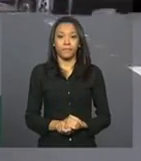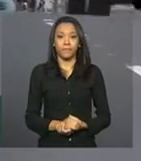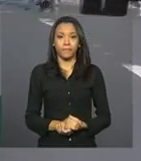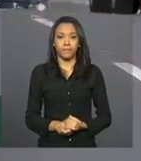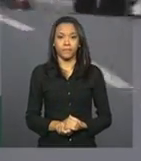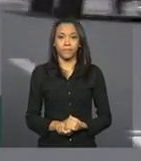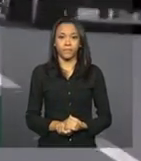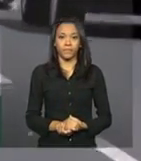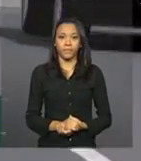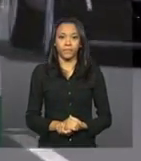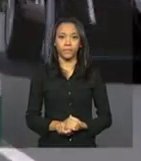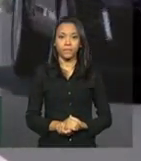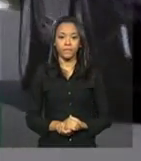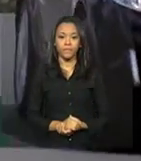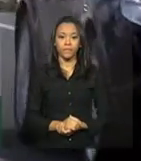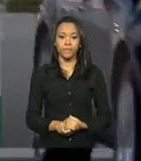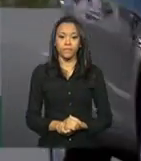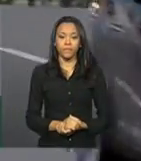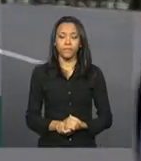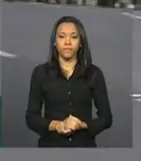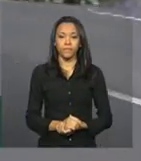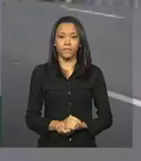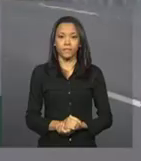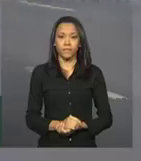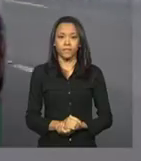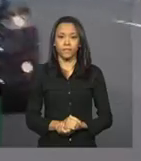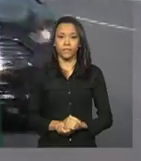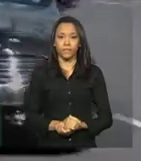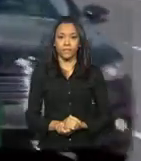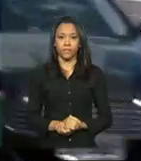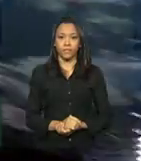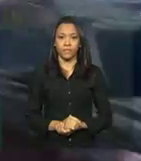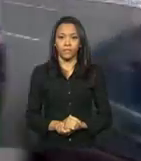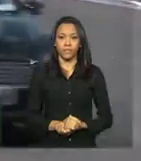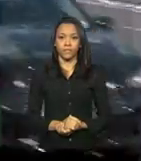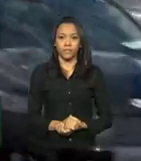Na frente do comboio. Escapou do comboio aí, do fechamento da pista.